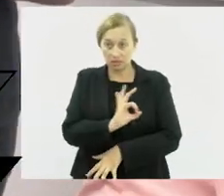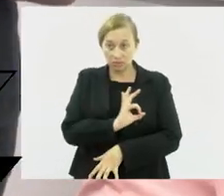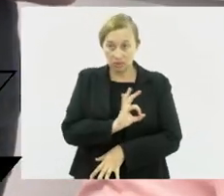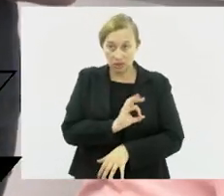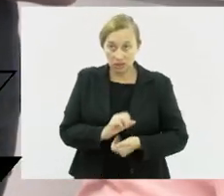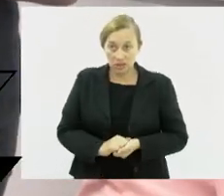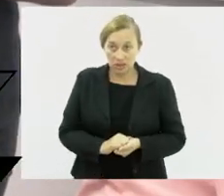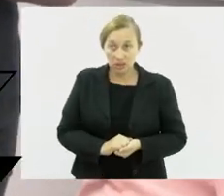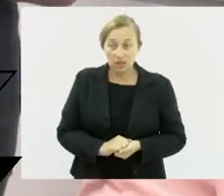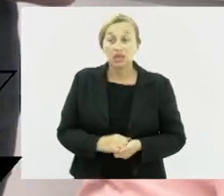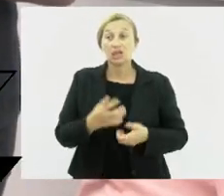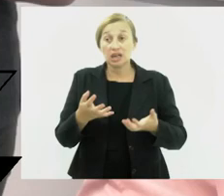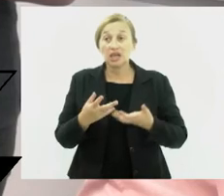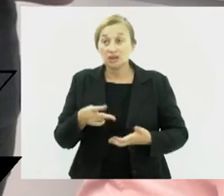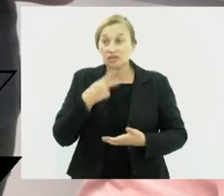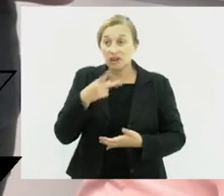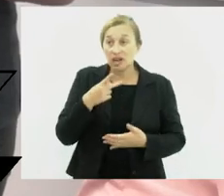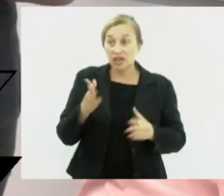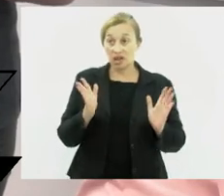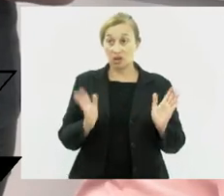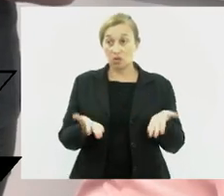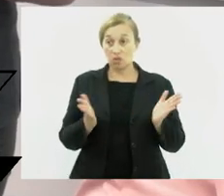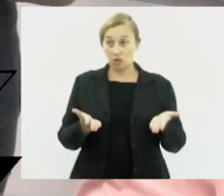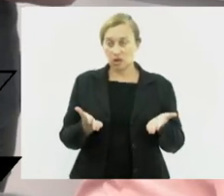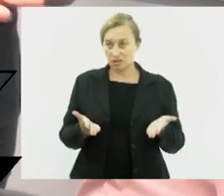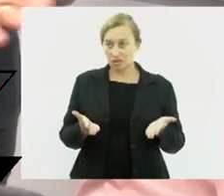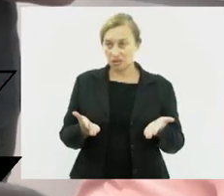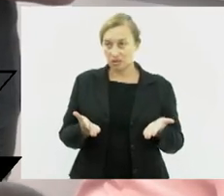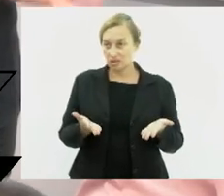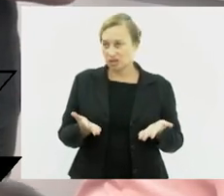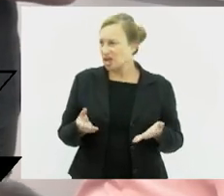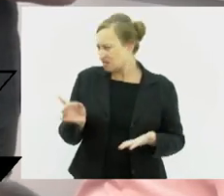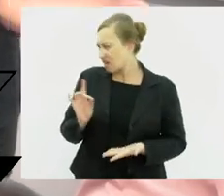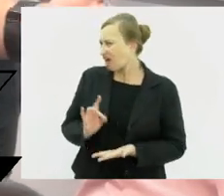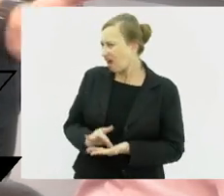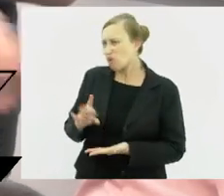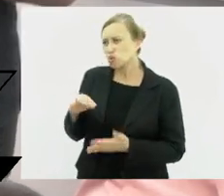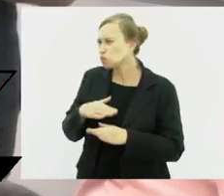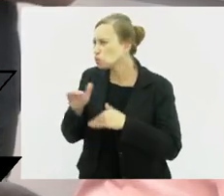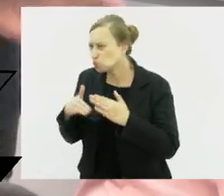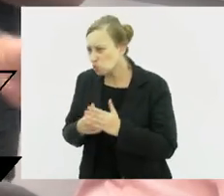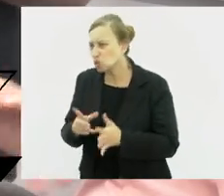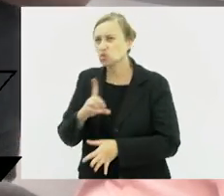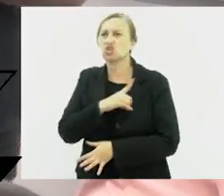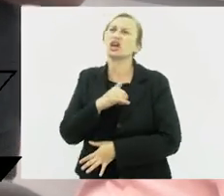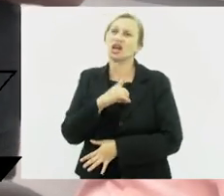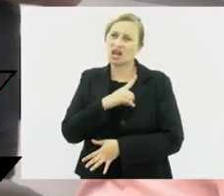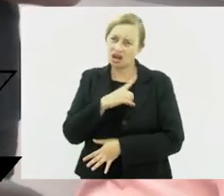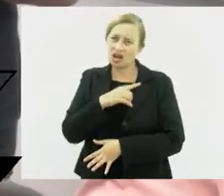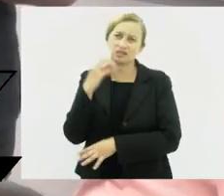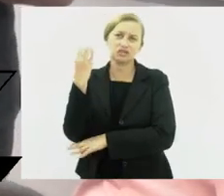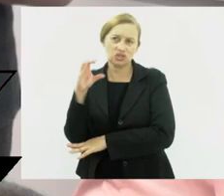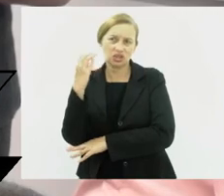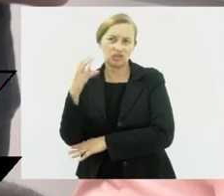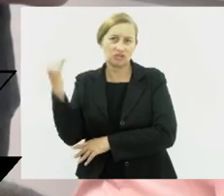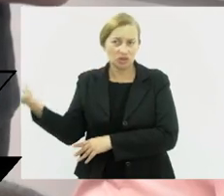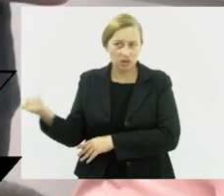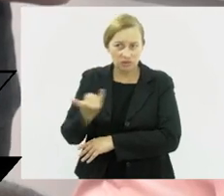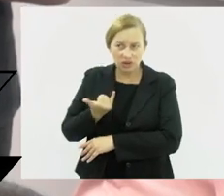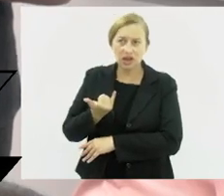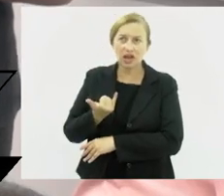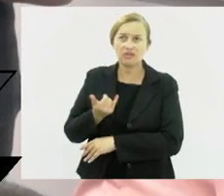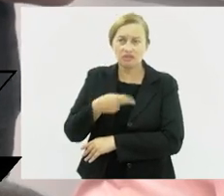E aí a gente está querendo dizer que, a partir de agora, isso é real, todos os delegados de circunscrição de Niterói vão ligar para mim e falar,